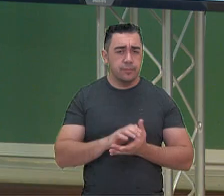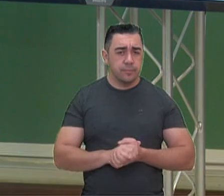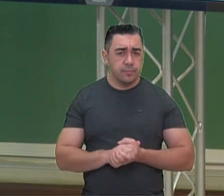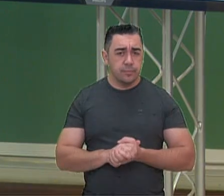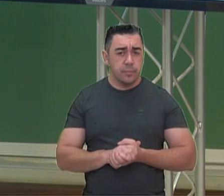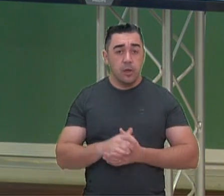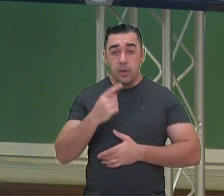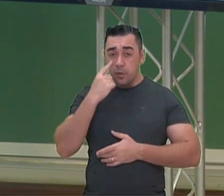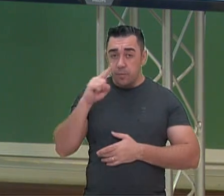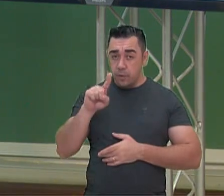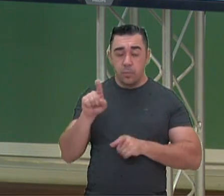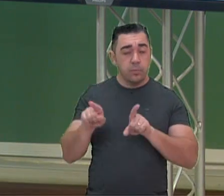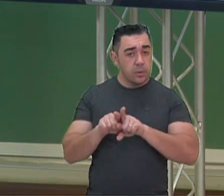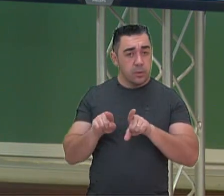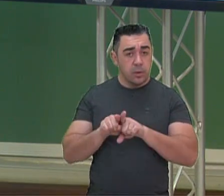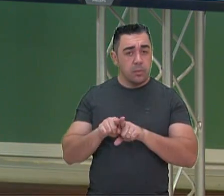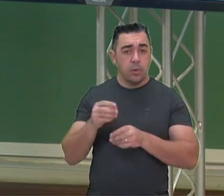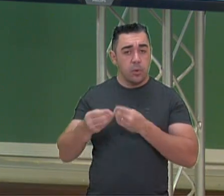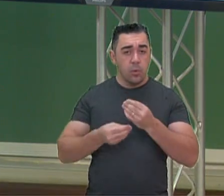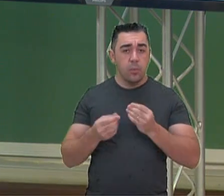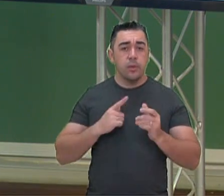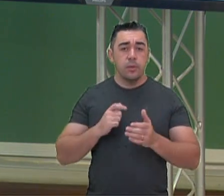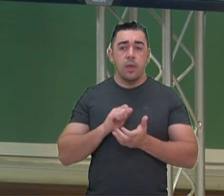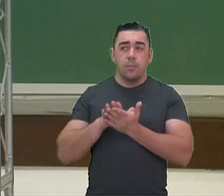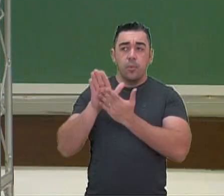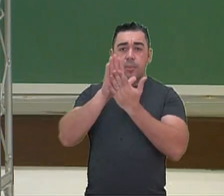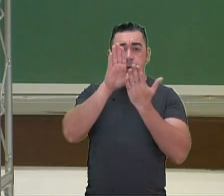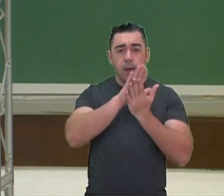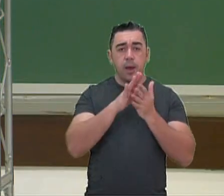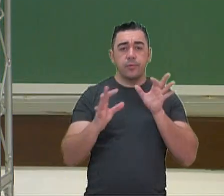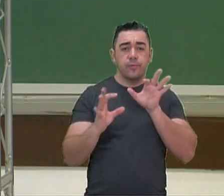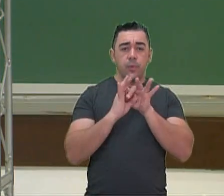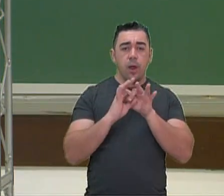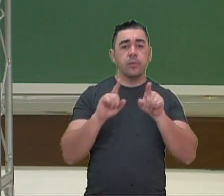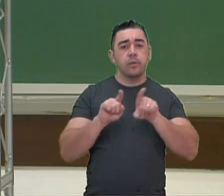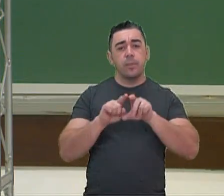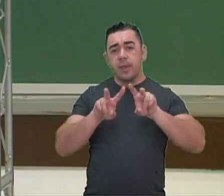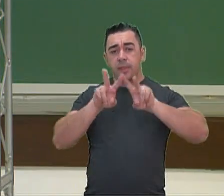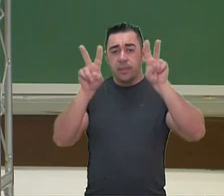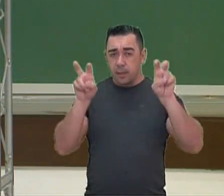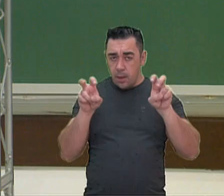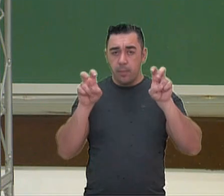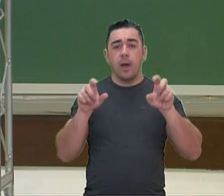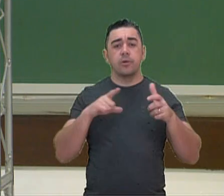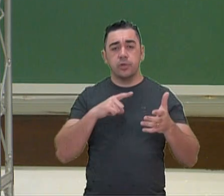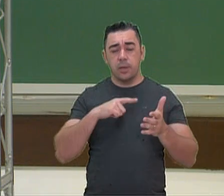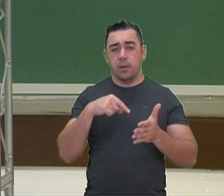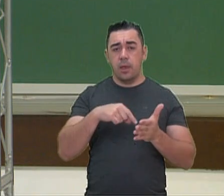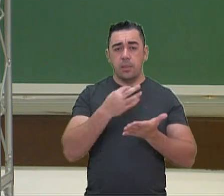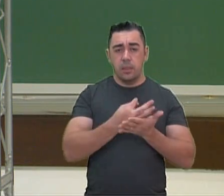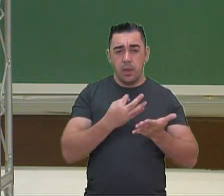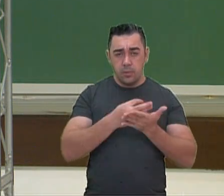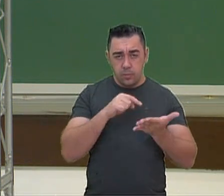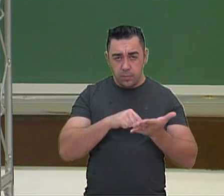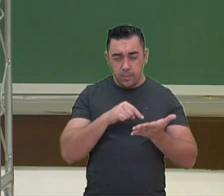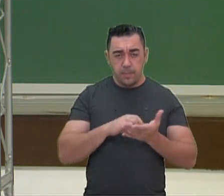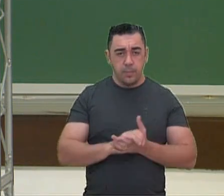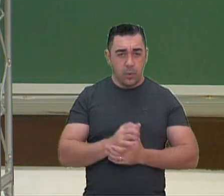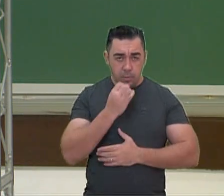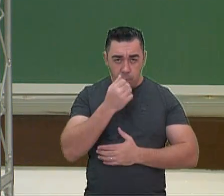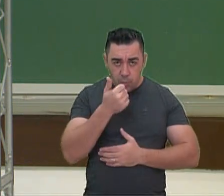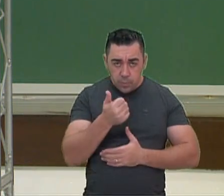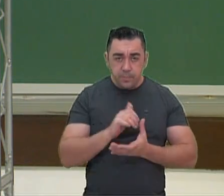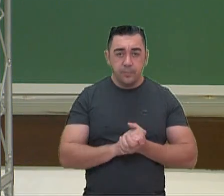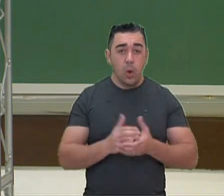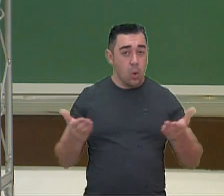Vimos o suporte, onde que ele é veiculado e as temáticas que nós vamos tratar nesses textos aí. Tá bom?